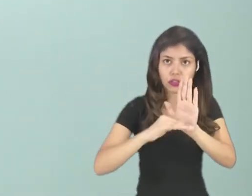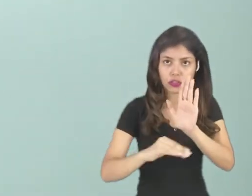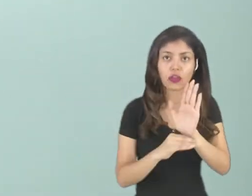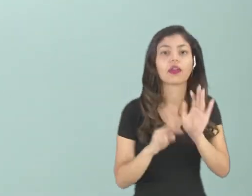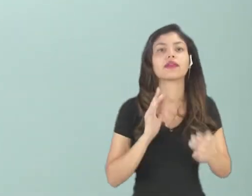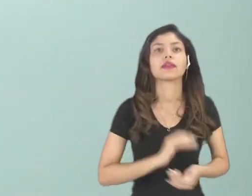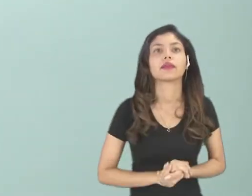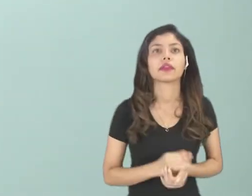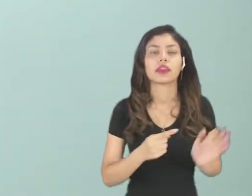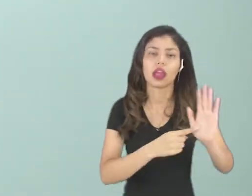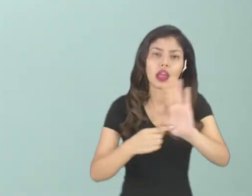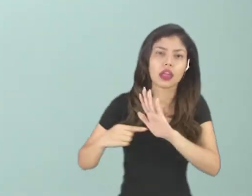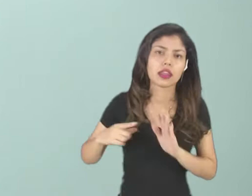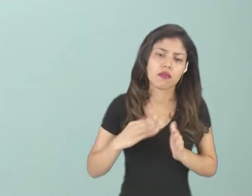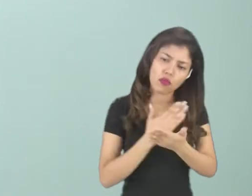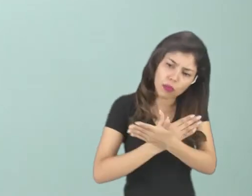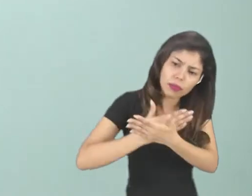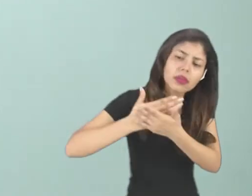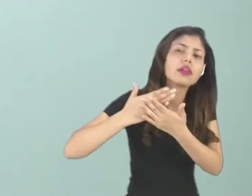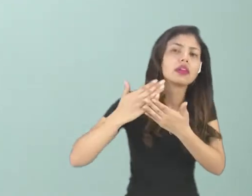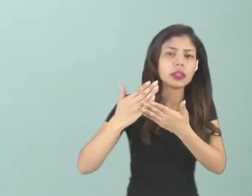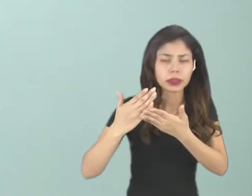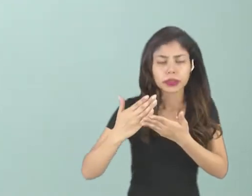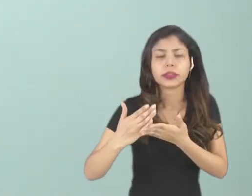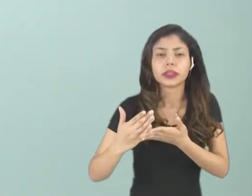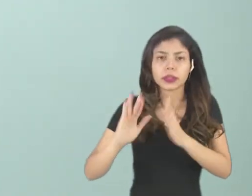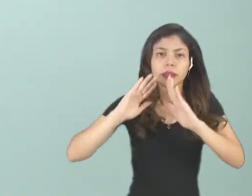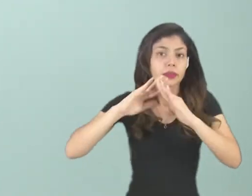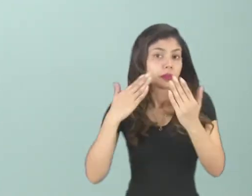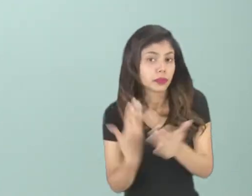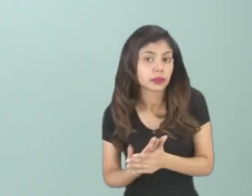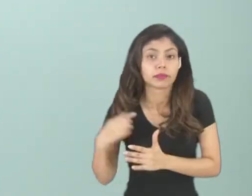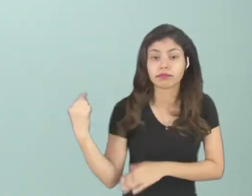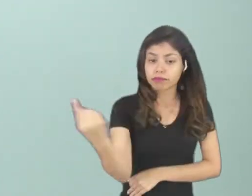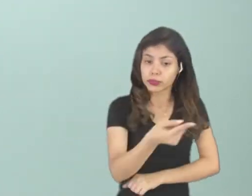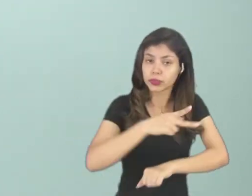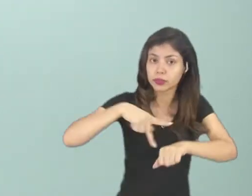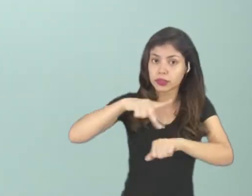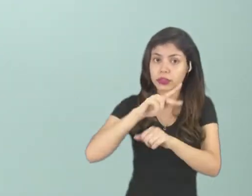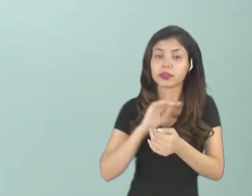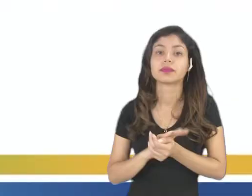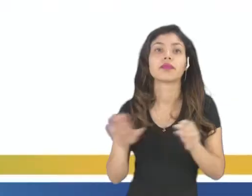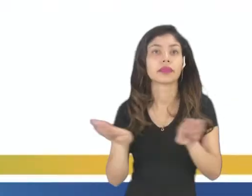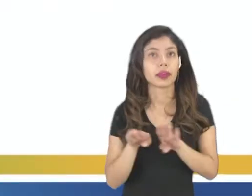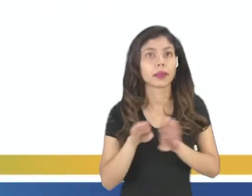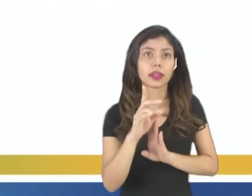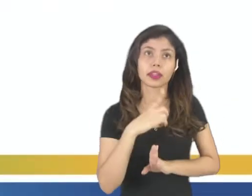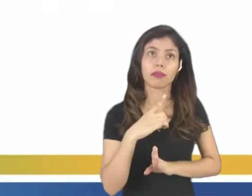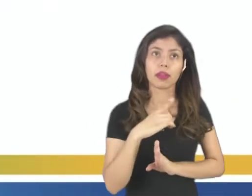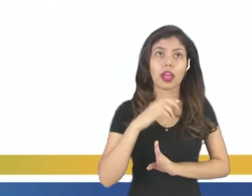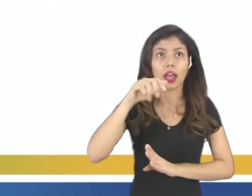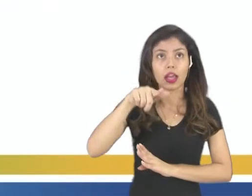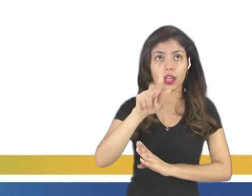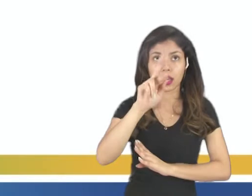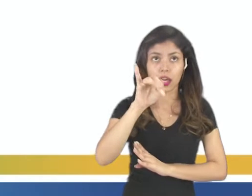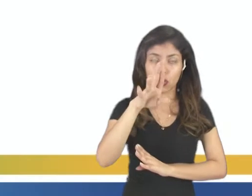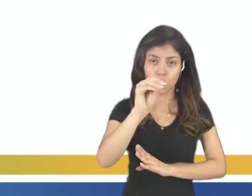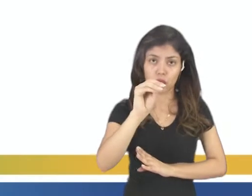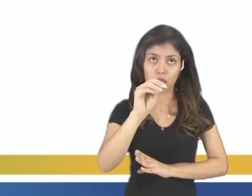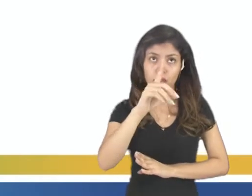que teve aí esse início dessa escola aqui no nosso país, tá? Nós temos também Gregório de Matos, tá?